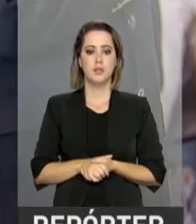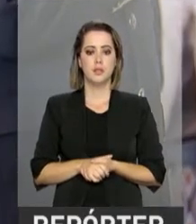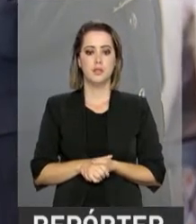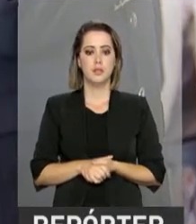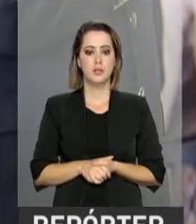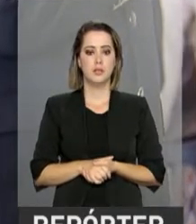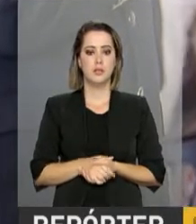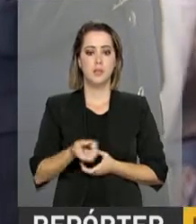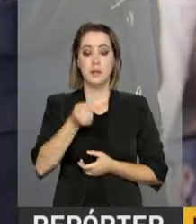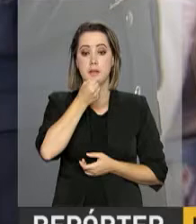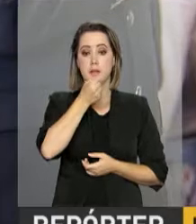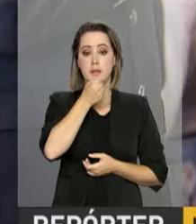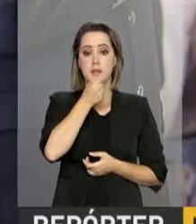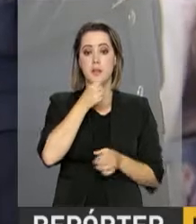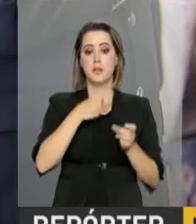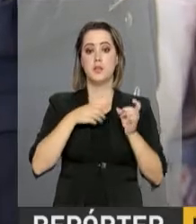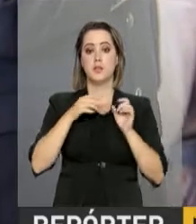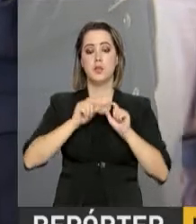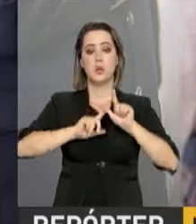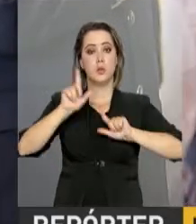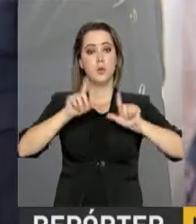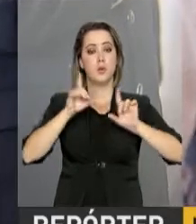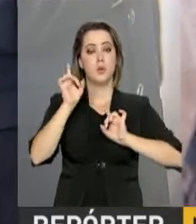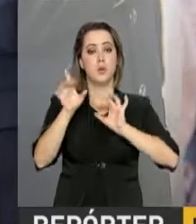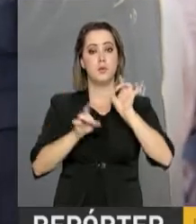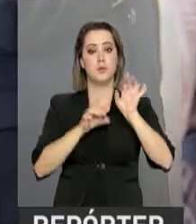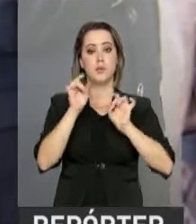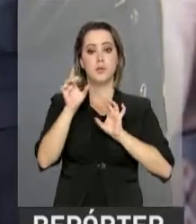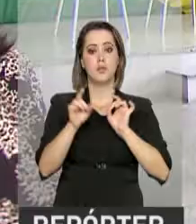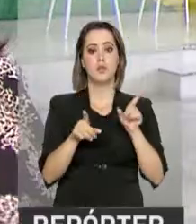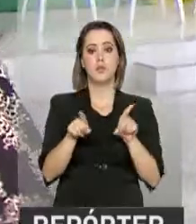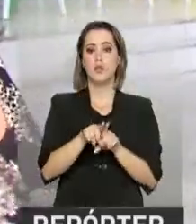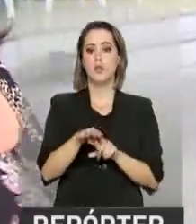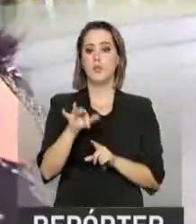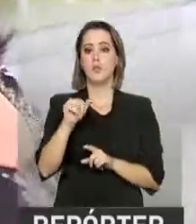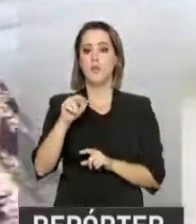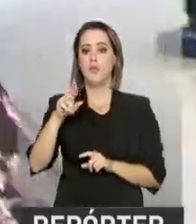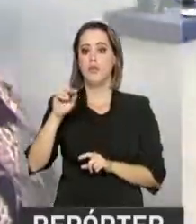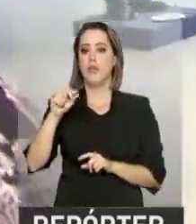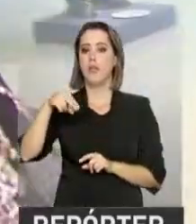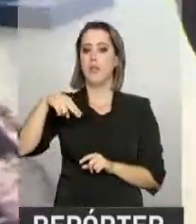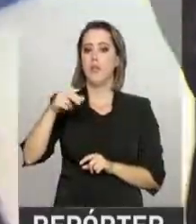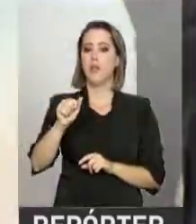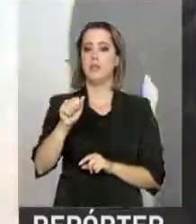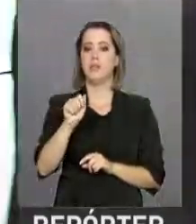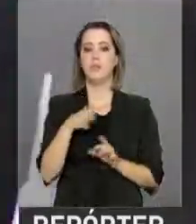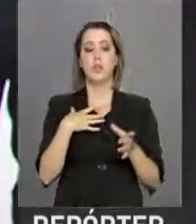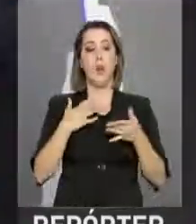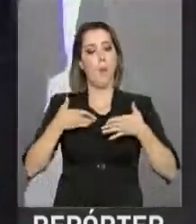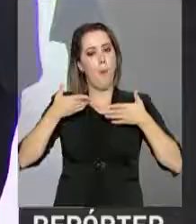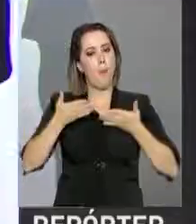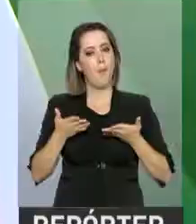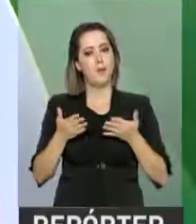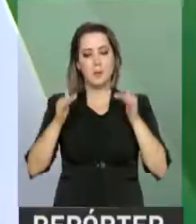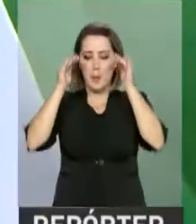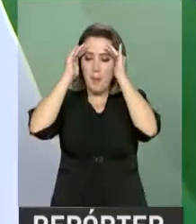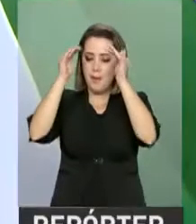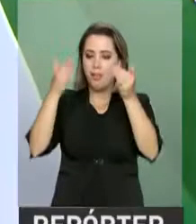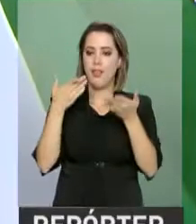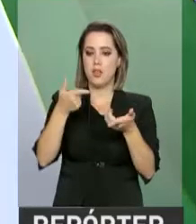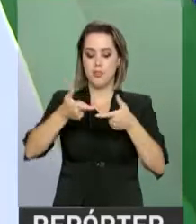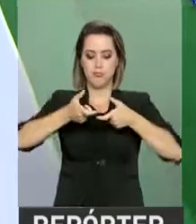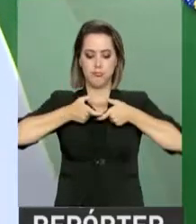A repórter do programa especial da TV Brasil, Fernanda Honorato, foi uma das personalidades homenageadas no Rio de Janeiro